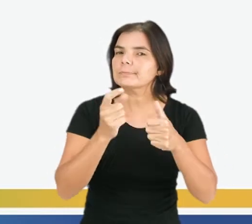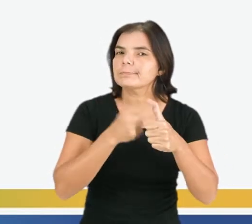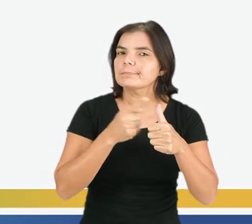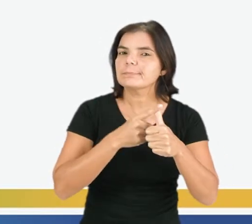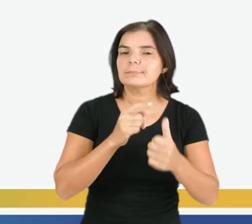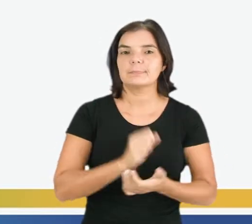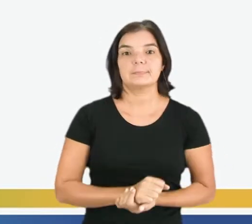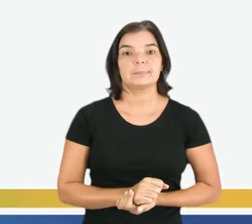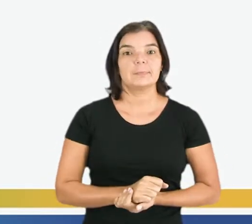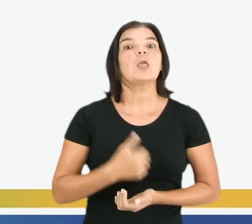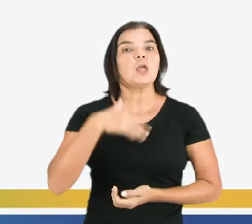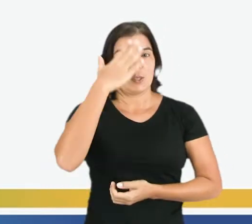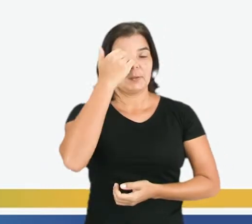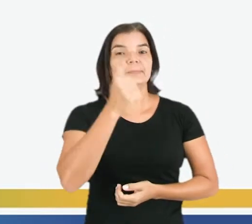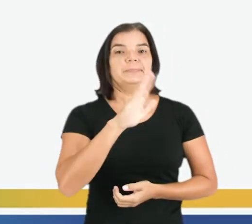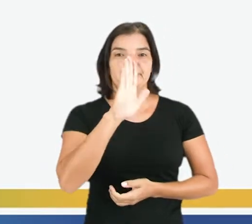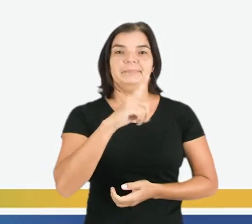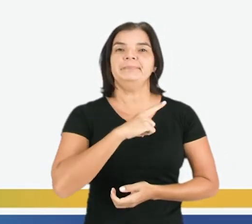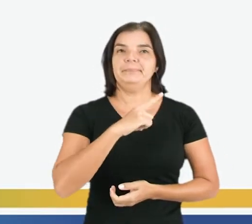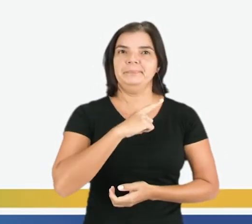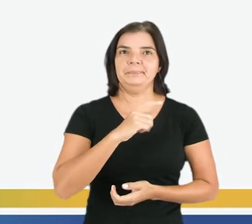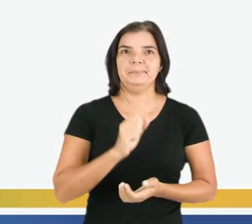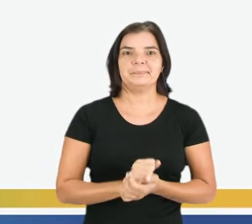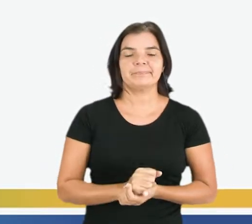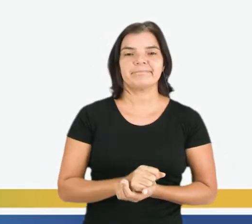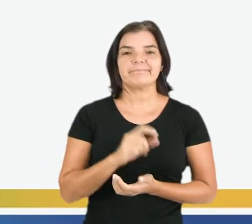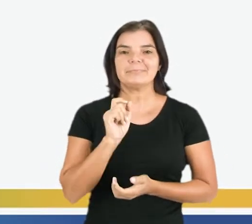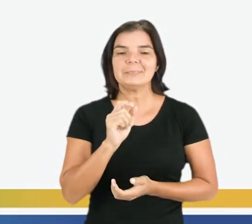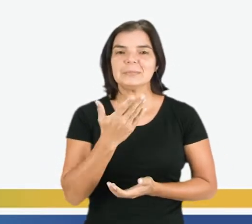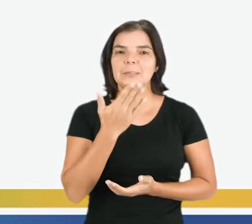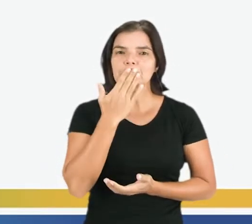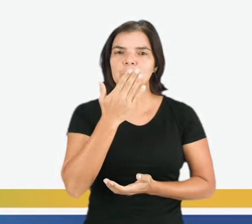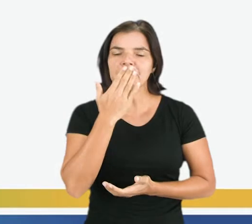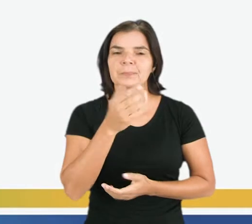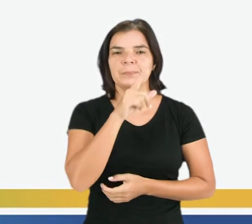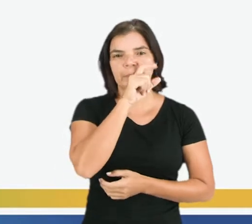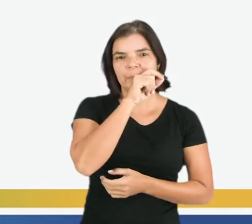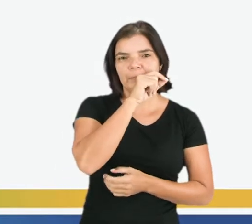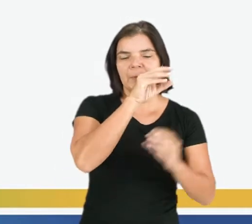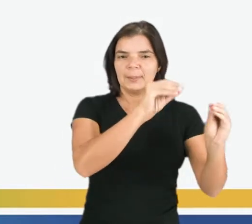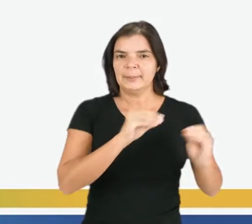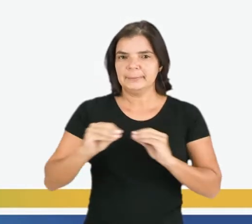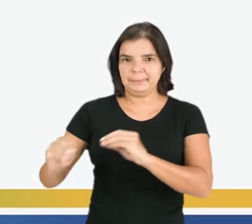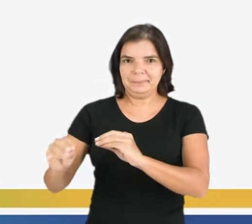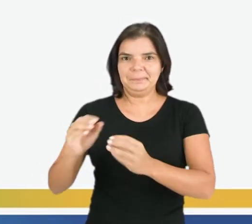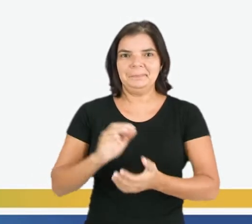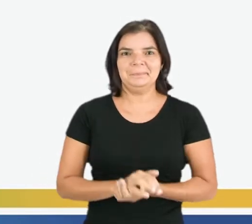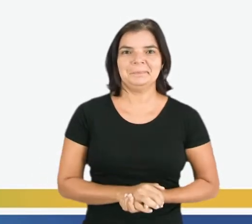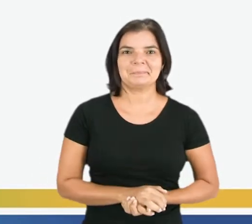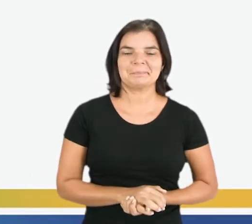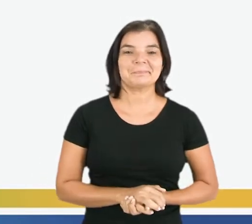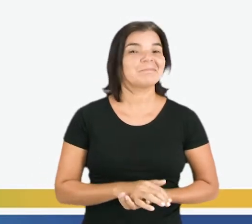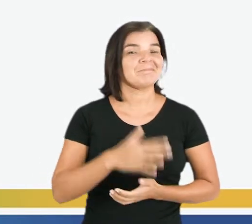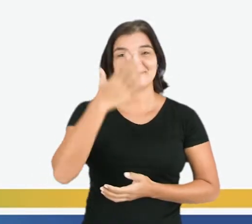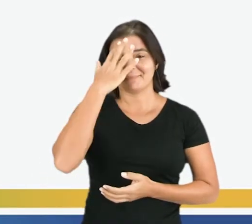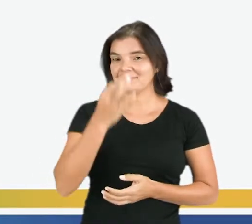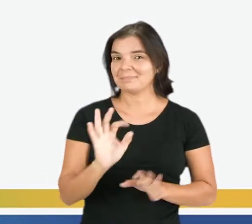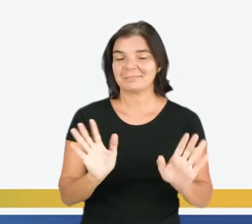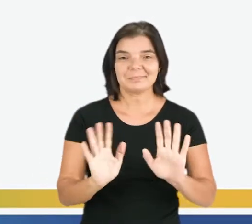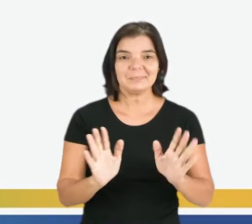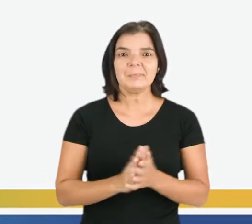primeiro? Eu sei! Teríamos que, pedir para os pássaros se mudarem? Não exatamente,